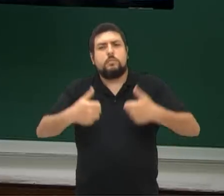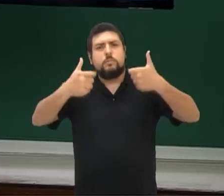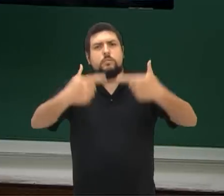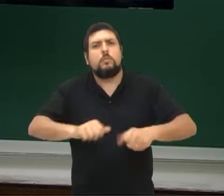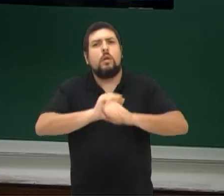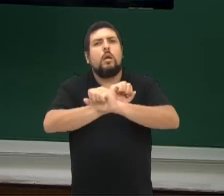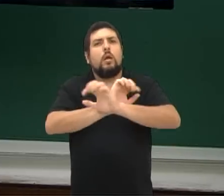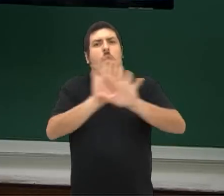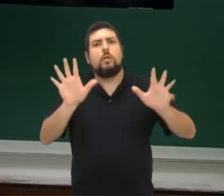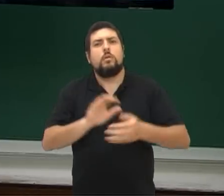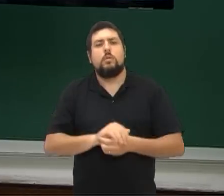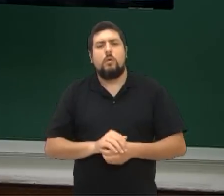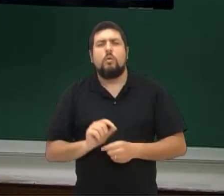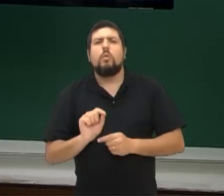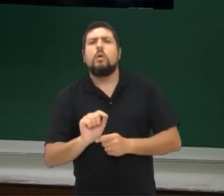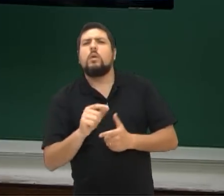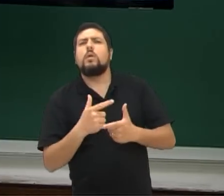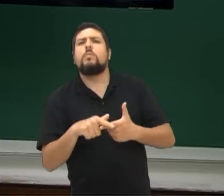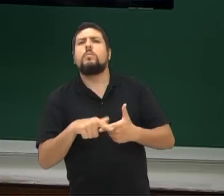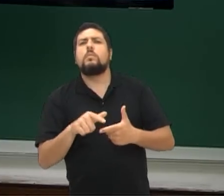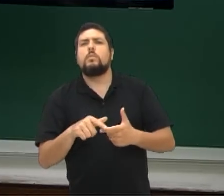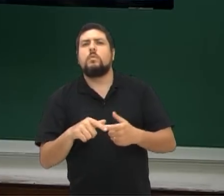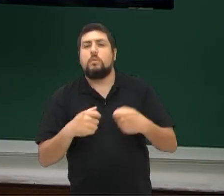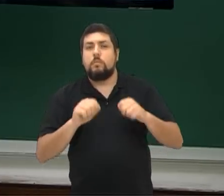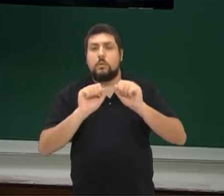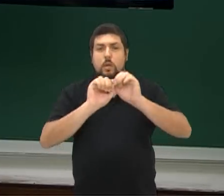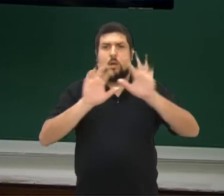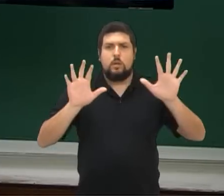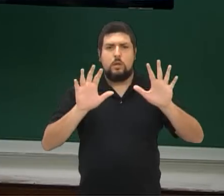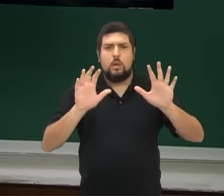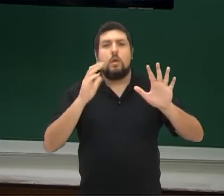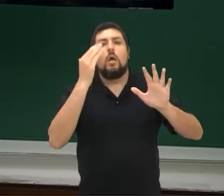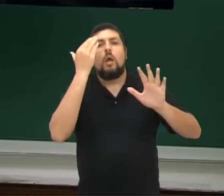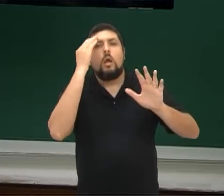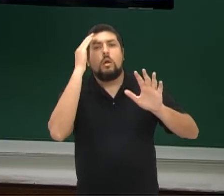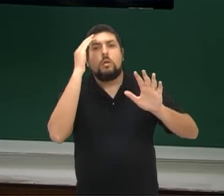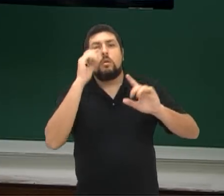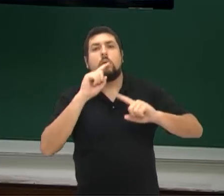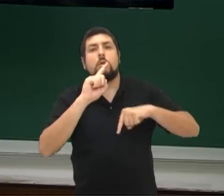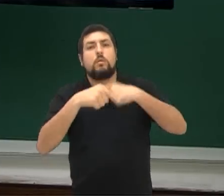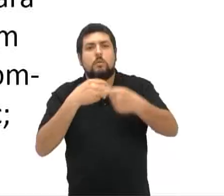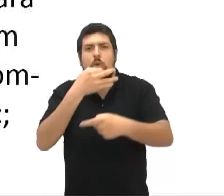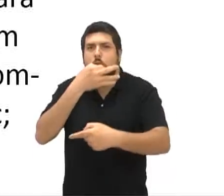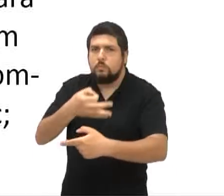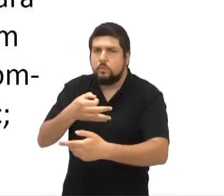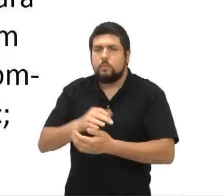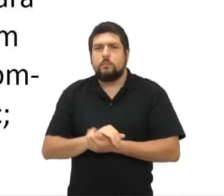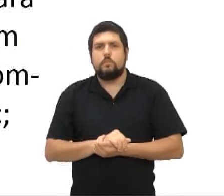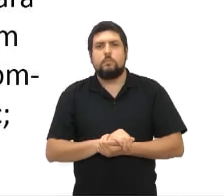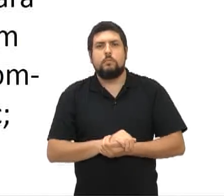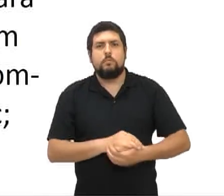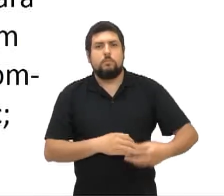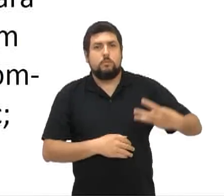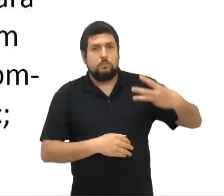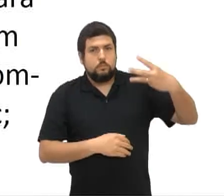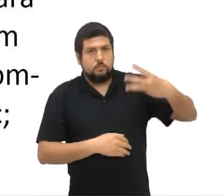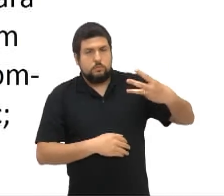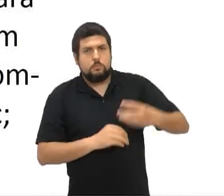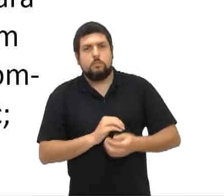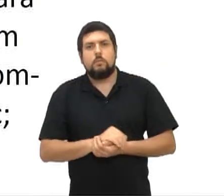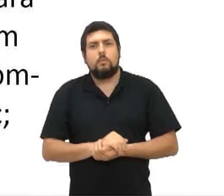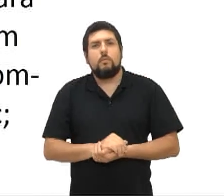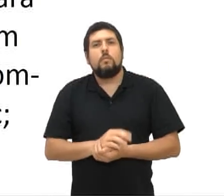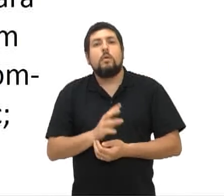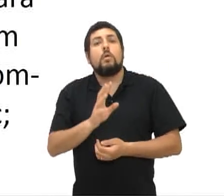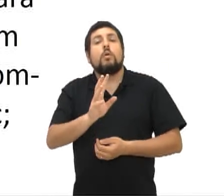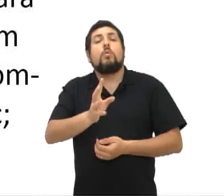problema? Tá? Isso tem que ficar claro para você poder ter o teu argumento ali. Terceiro, tomar